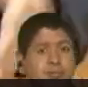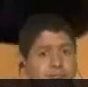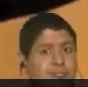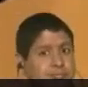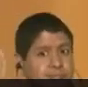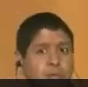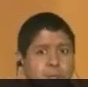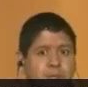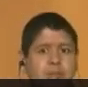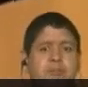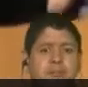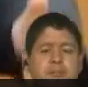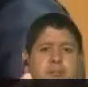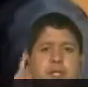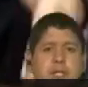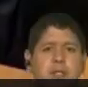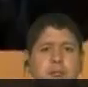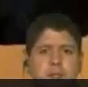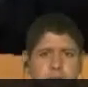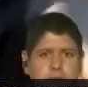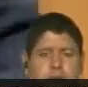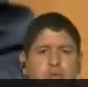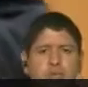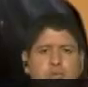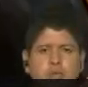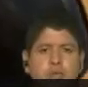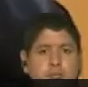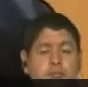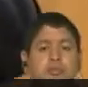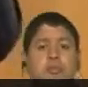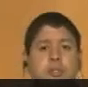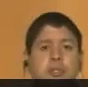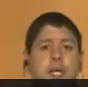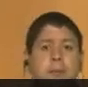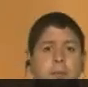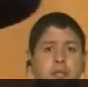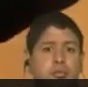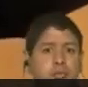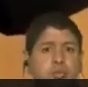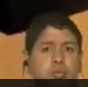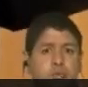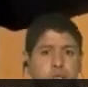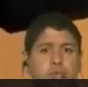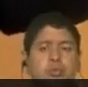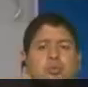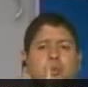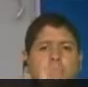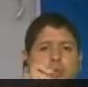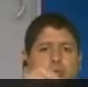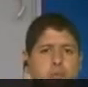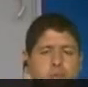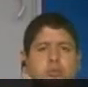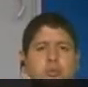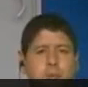passada. Em coletiva de imprensa, o ministro da Justiça, Flávio Dino, afirmou que a pasta, em conjunto com os PROCONs dos estados,